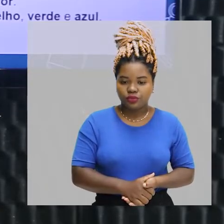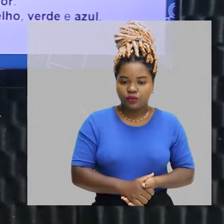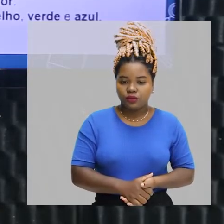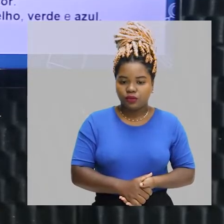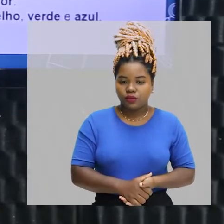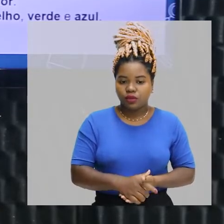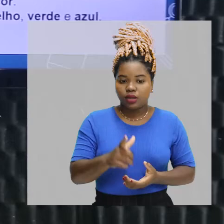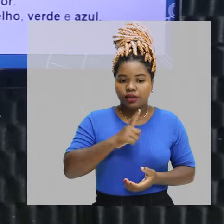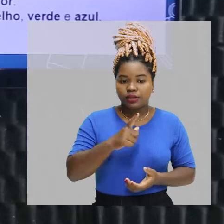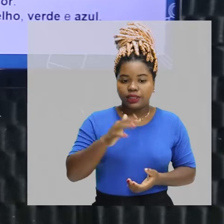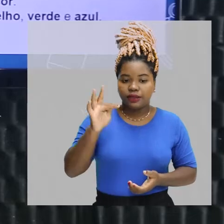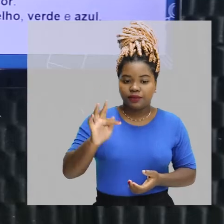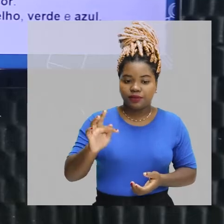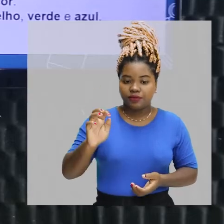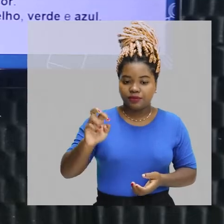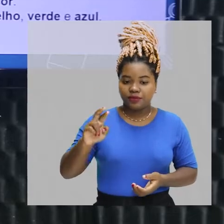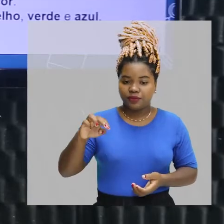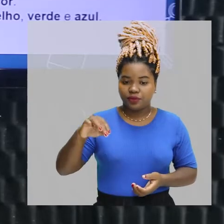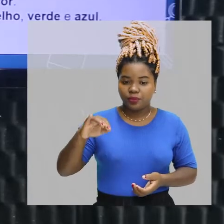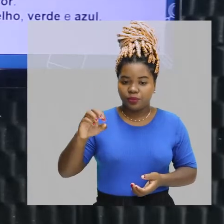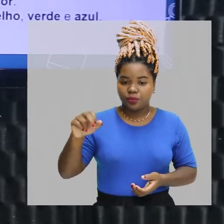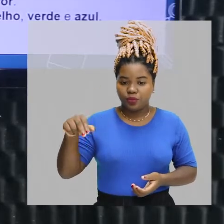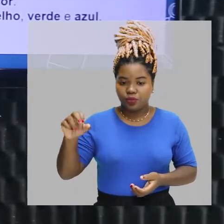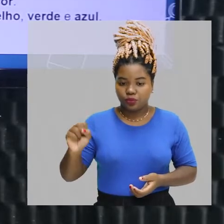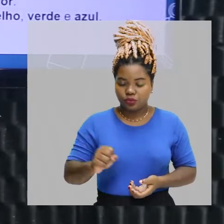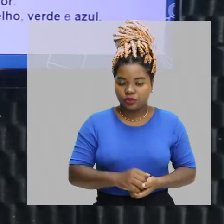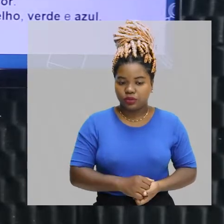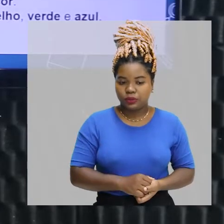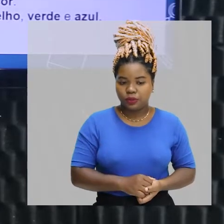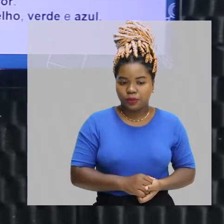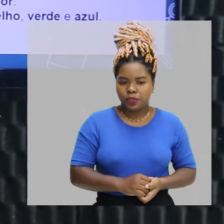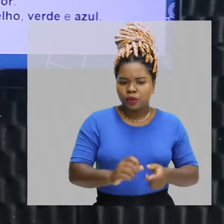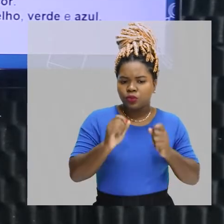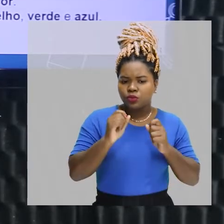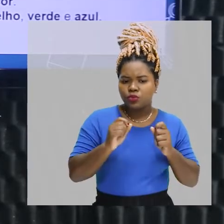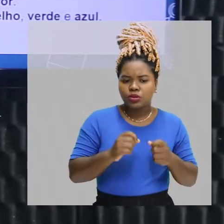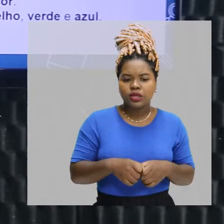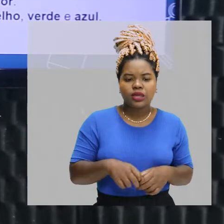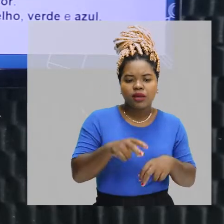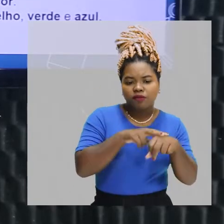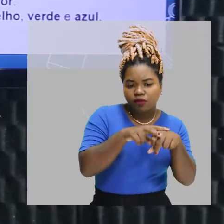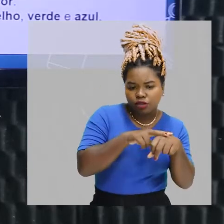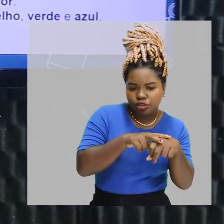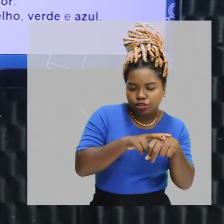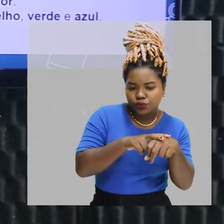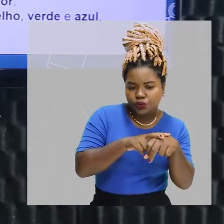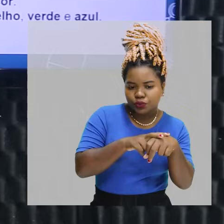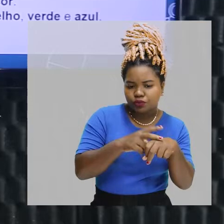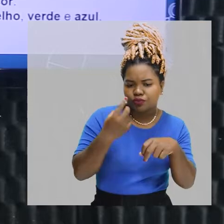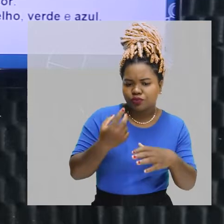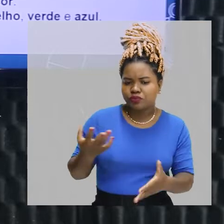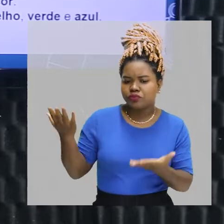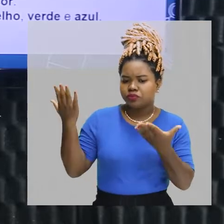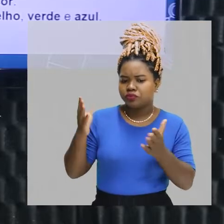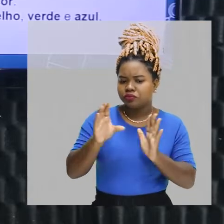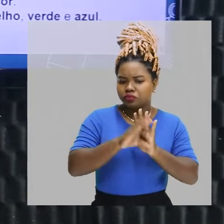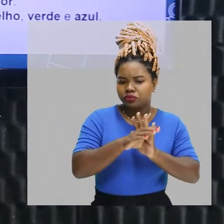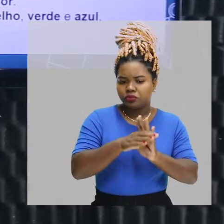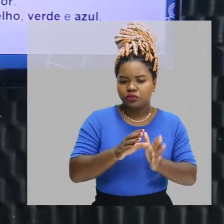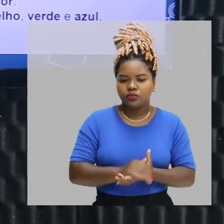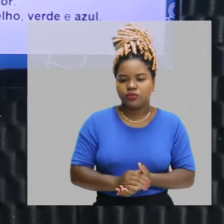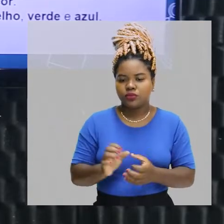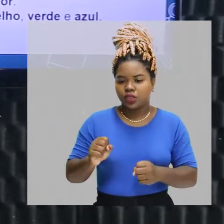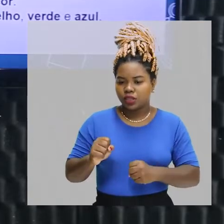de férmions, tá ok? Então é o seguinte, os quarks, eles são partículas responsáveis pela força